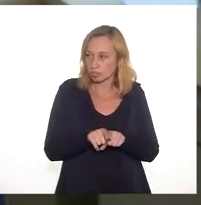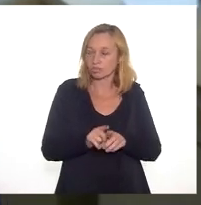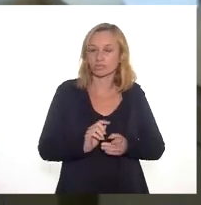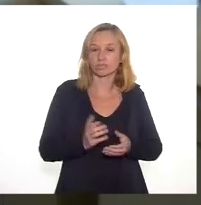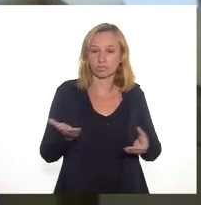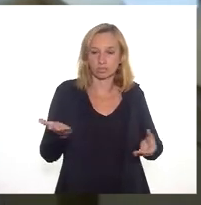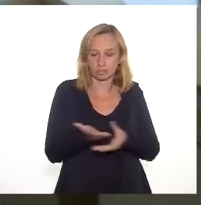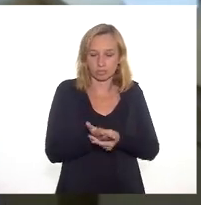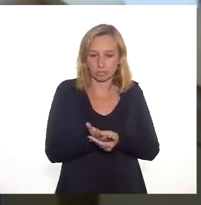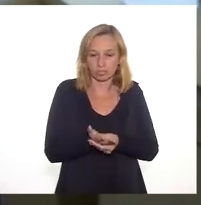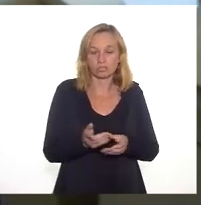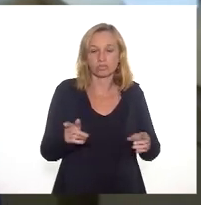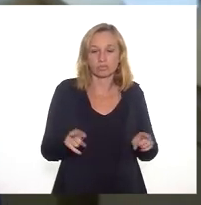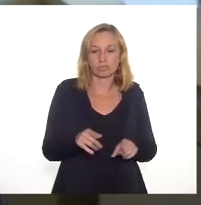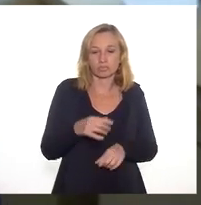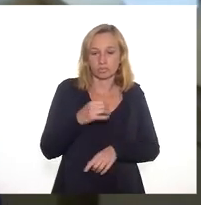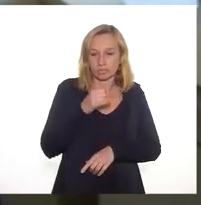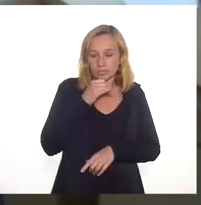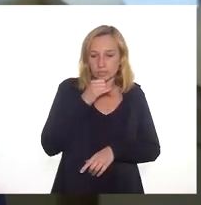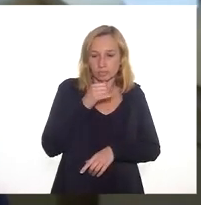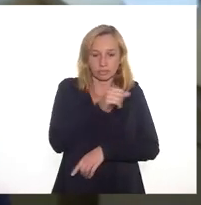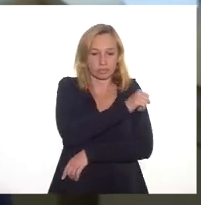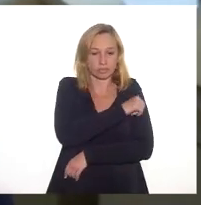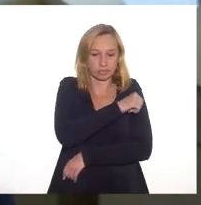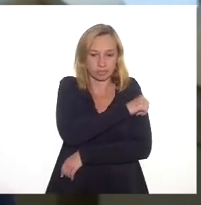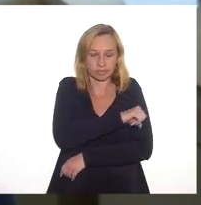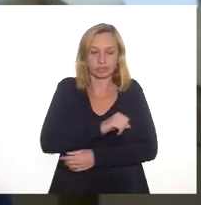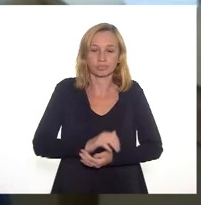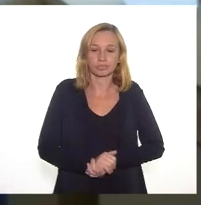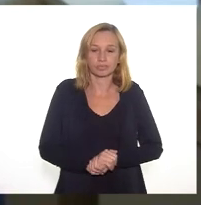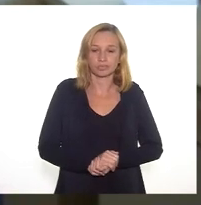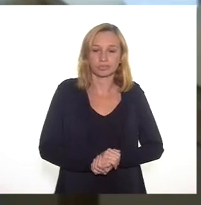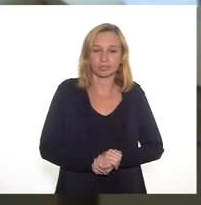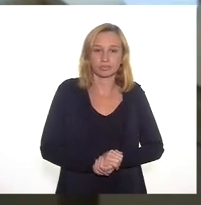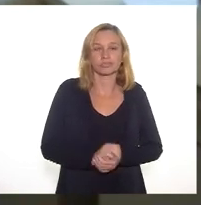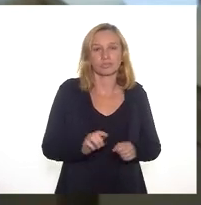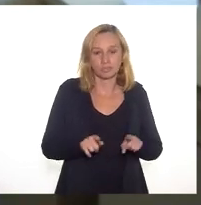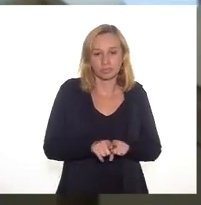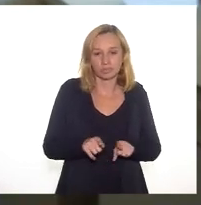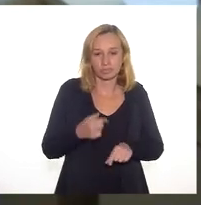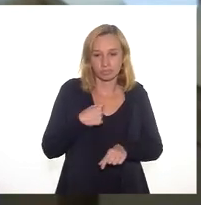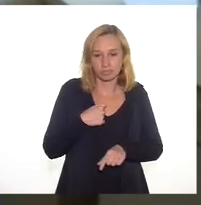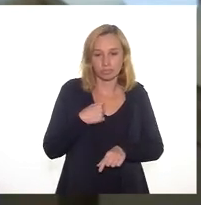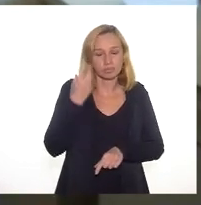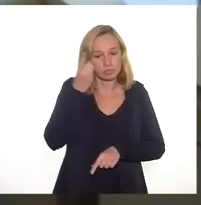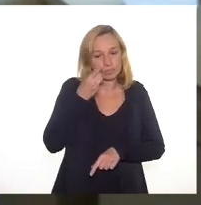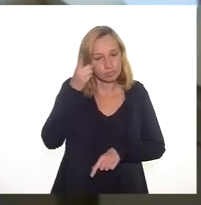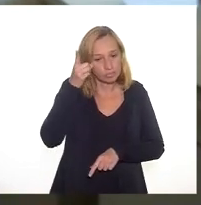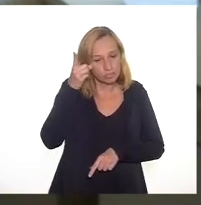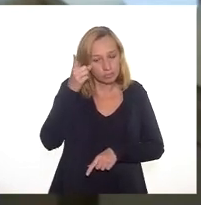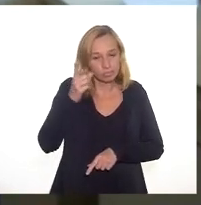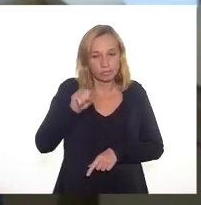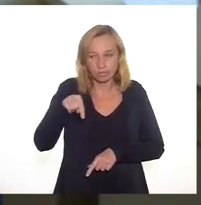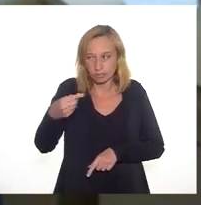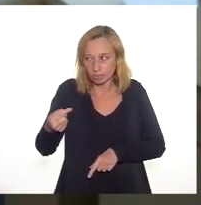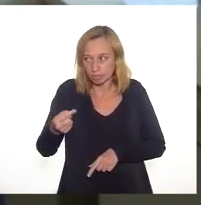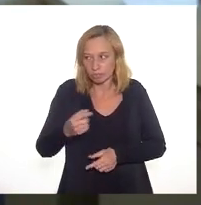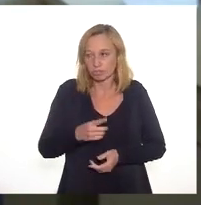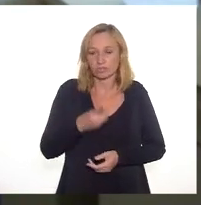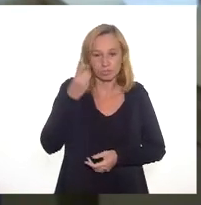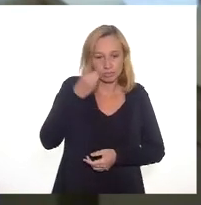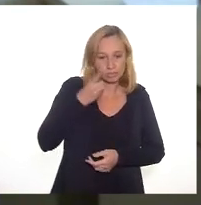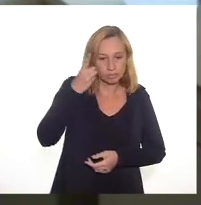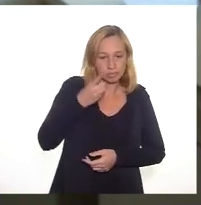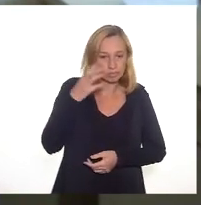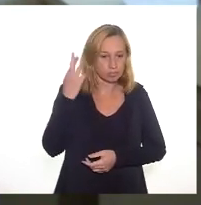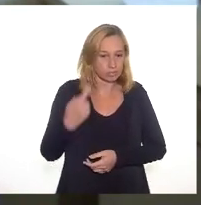processo, como, por exemplo, a enfermeira Rejane, e também eu, a deputada Lucinha, entre tantos outros,